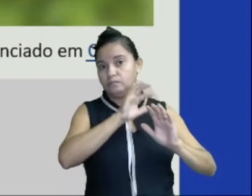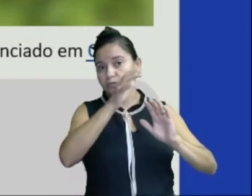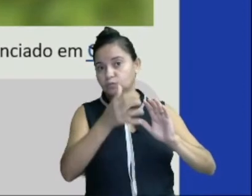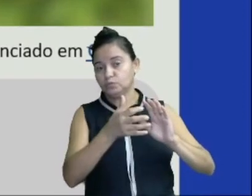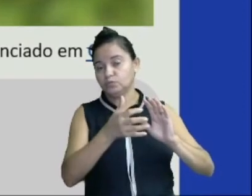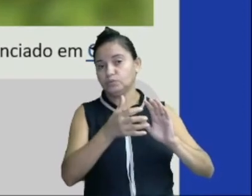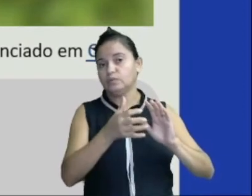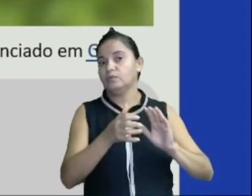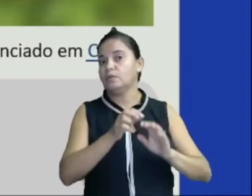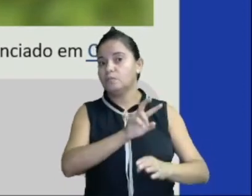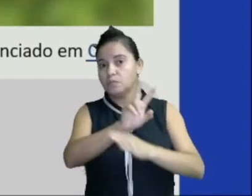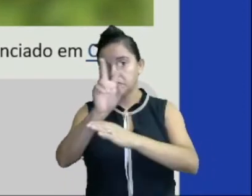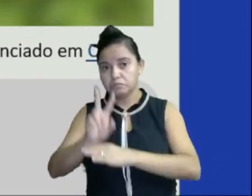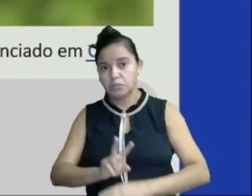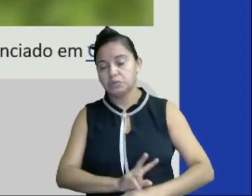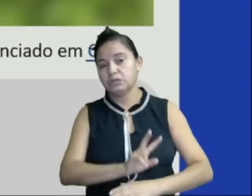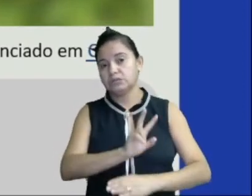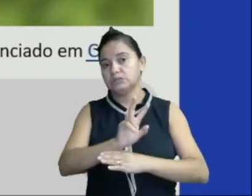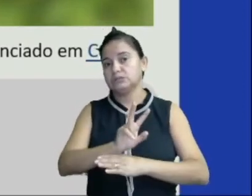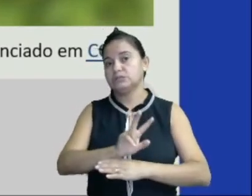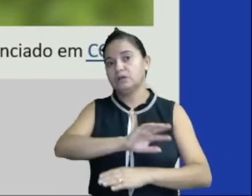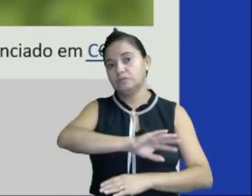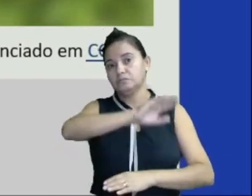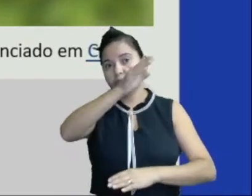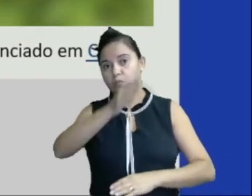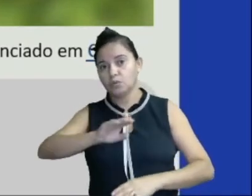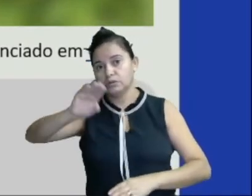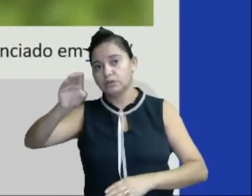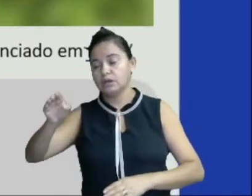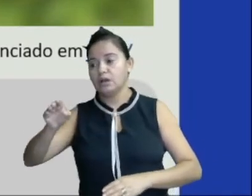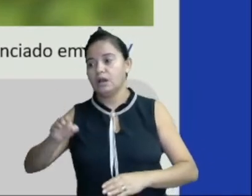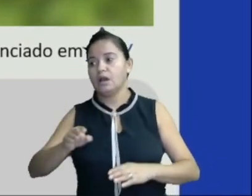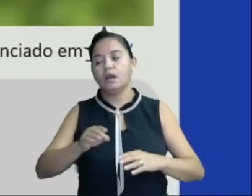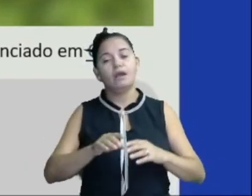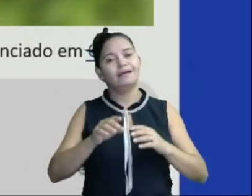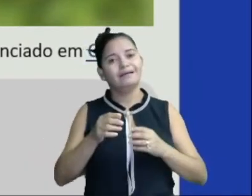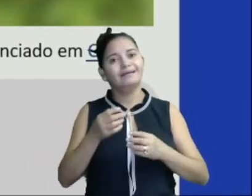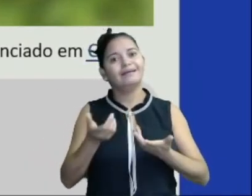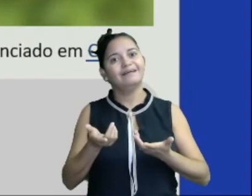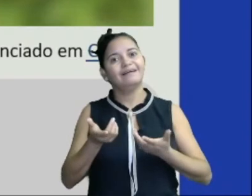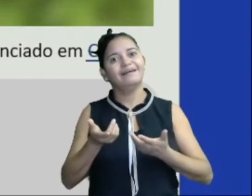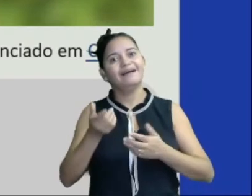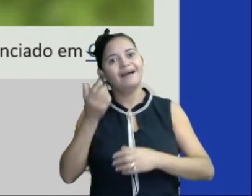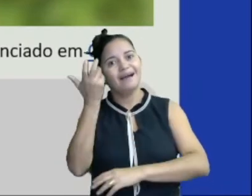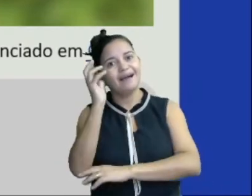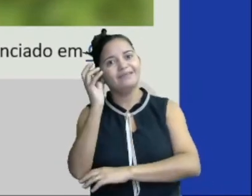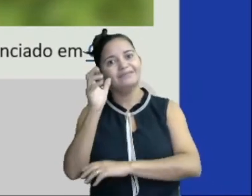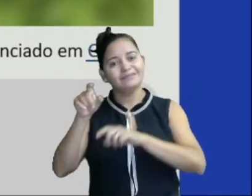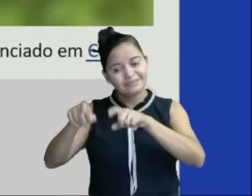as encostas das montanhas, reflorestar as áreas devastadas,